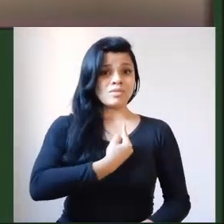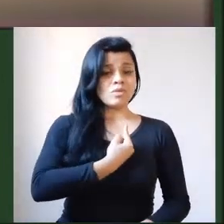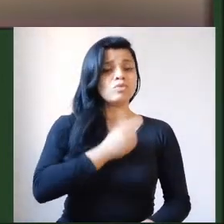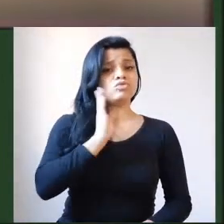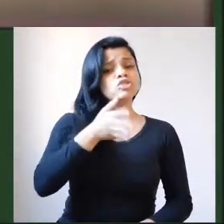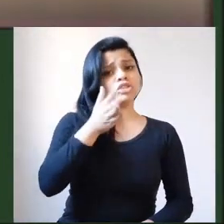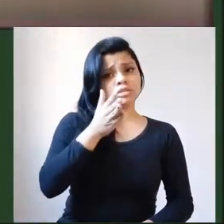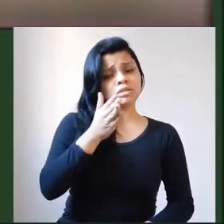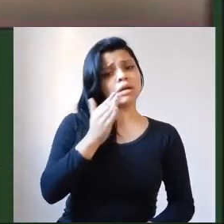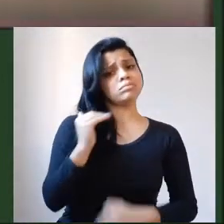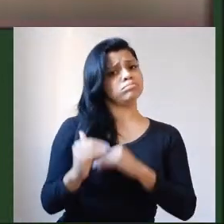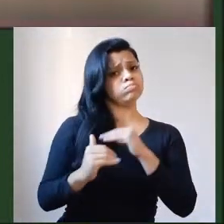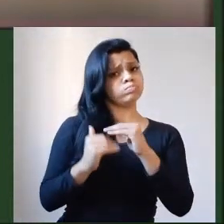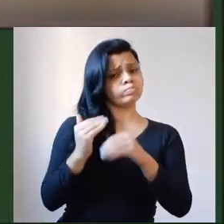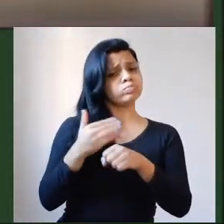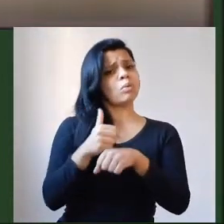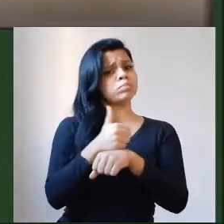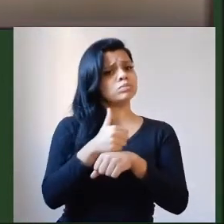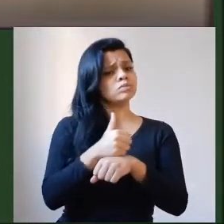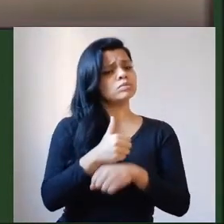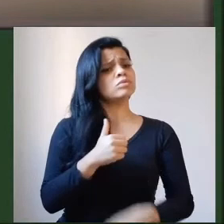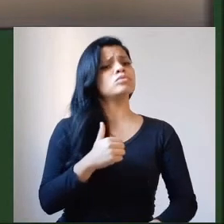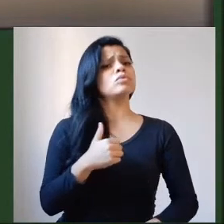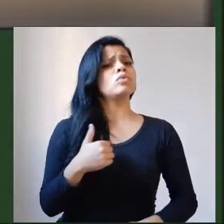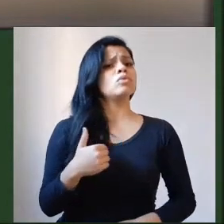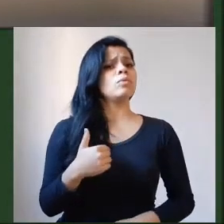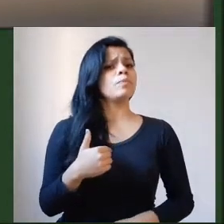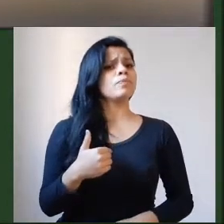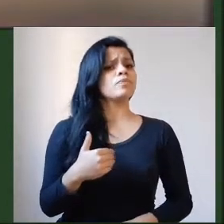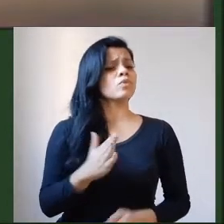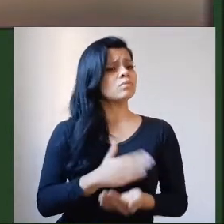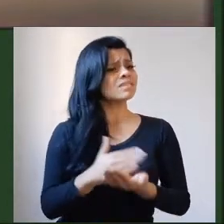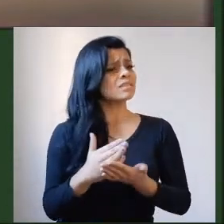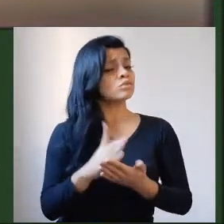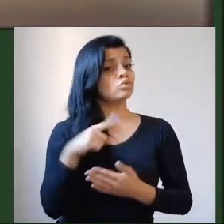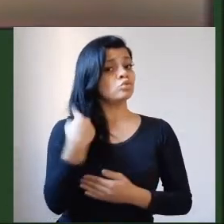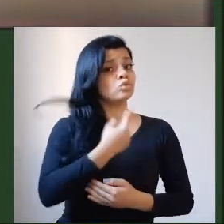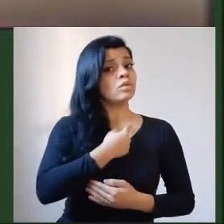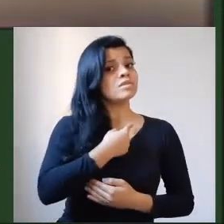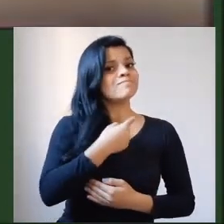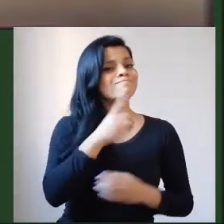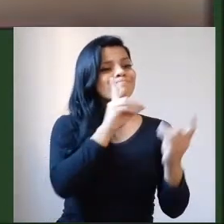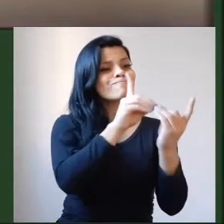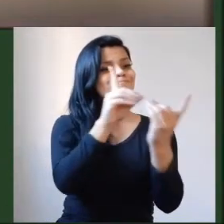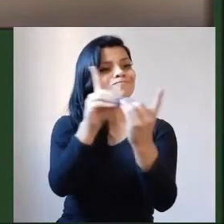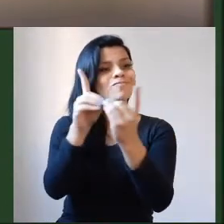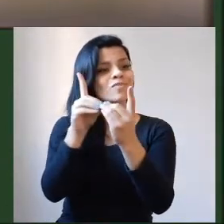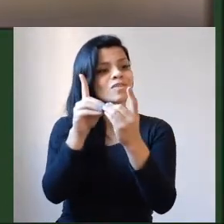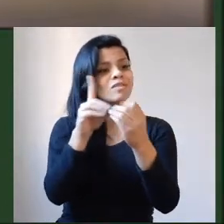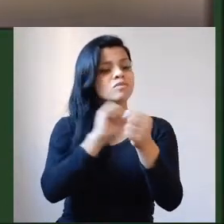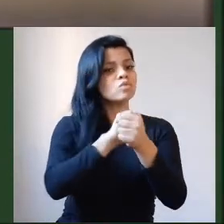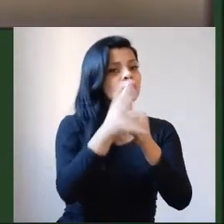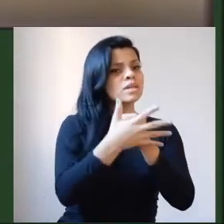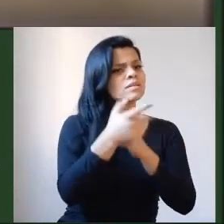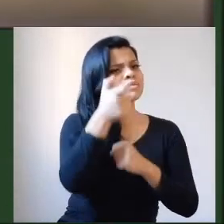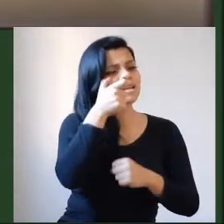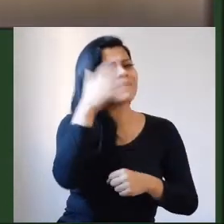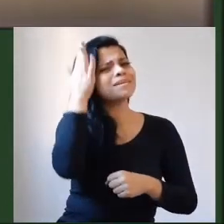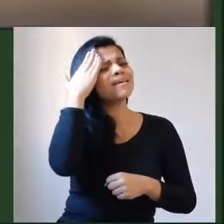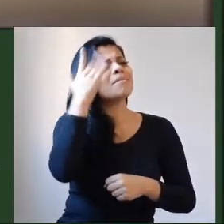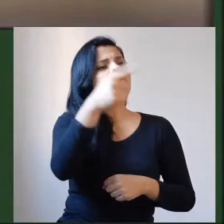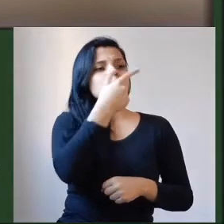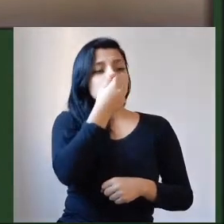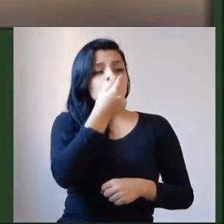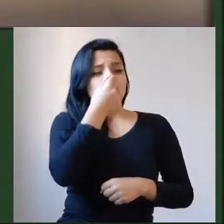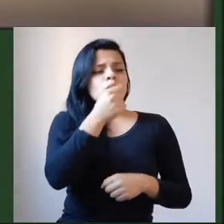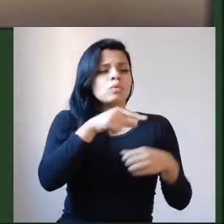muita evidência, enfim, que a gente não tinha muito conhecimento, a gente acabava deixando isso de lado, mas na emergência, que